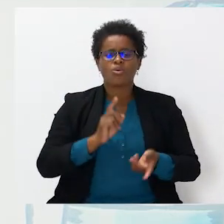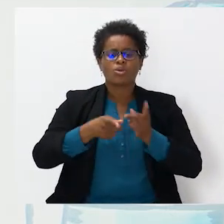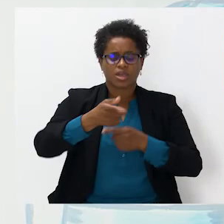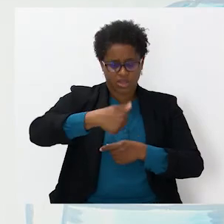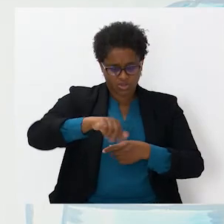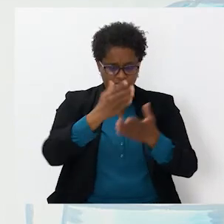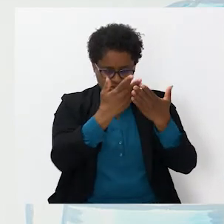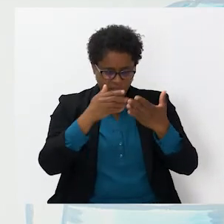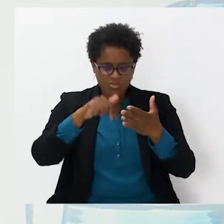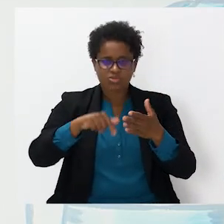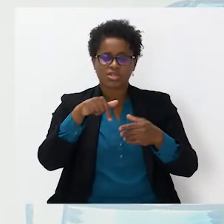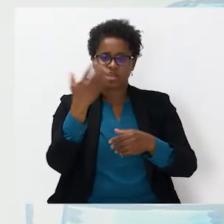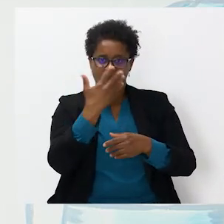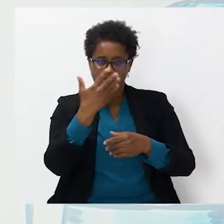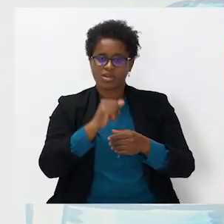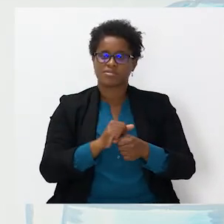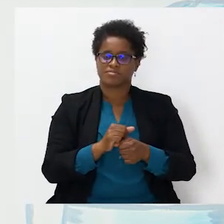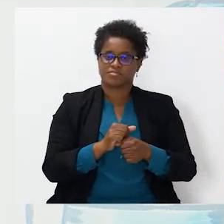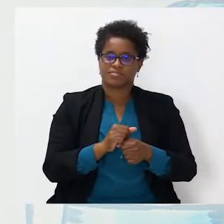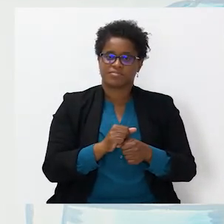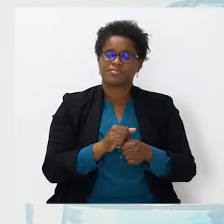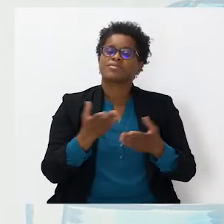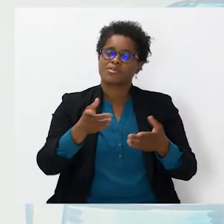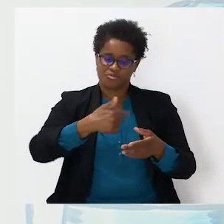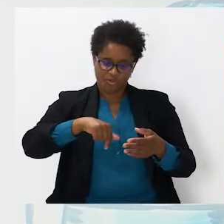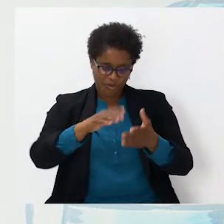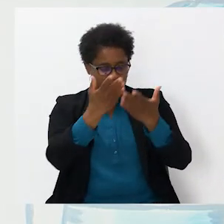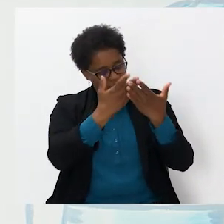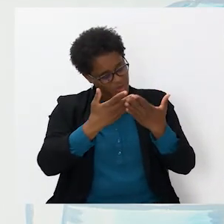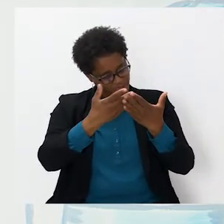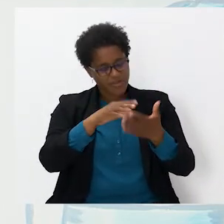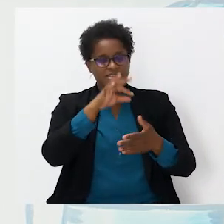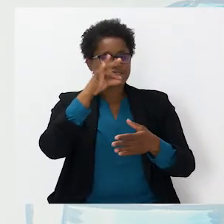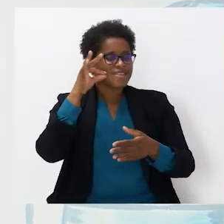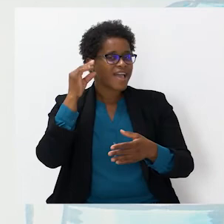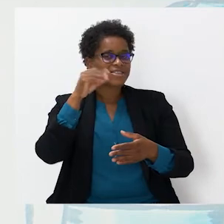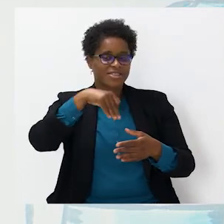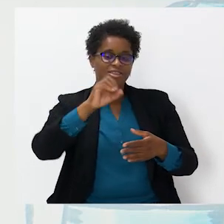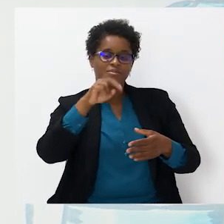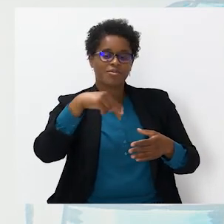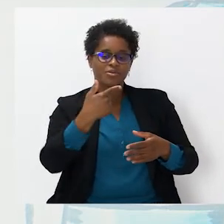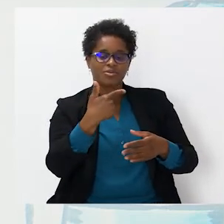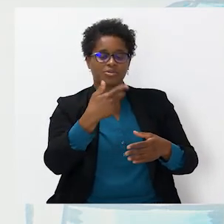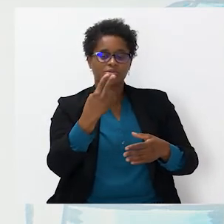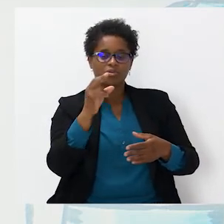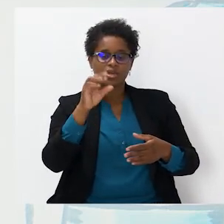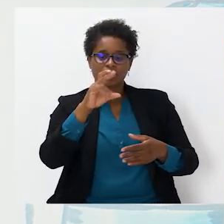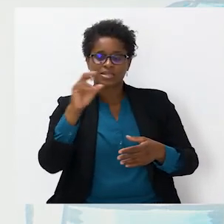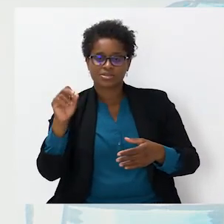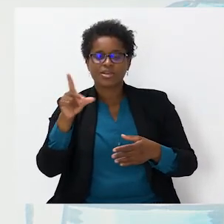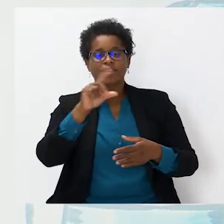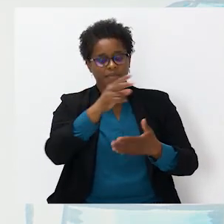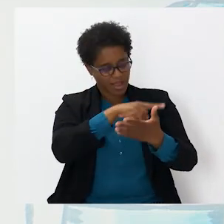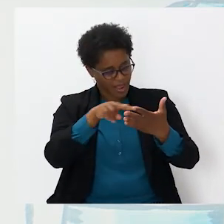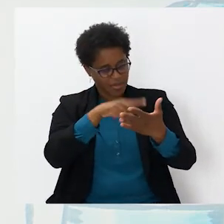nós estudamos hoje nesta aula. Nós estudamos os sinais de pontuação e